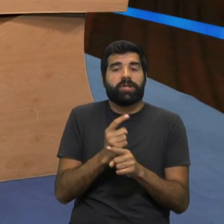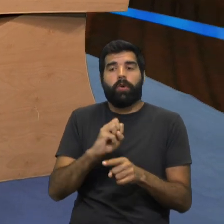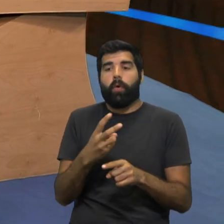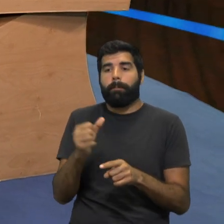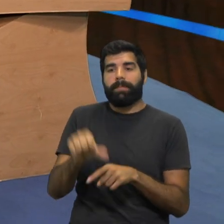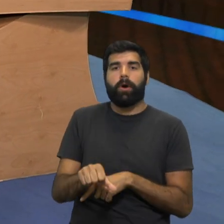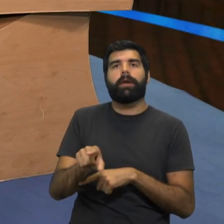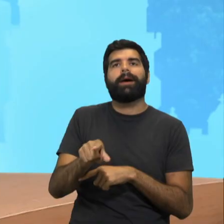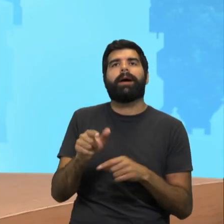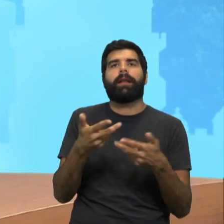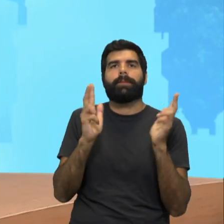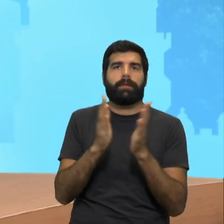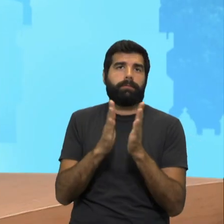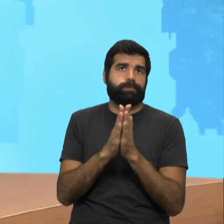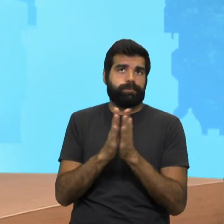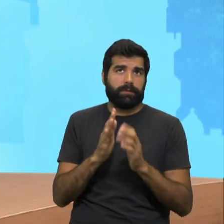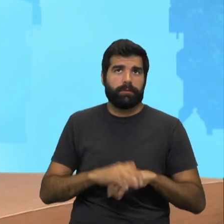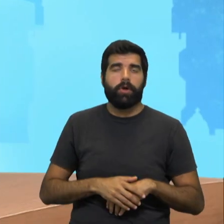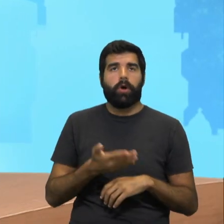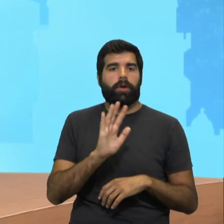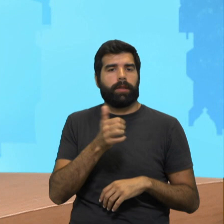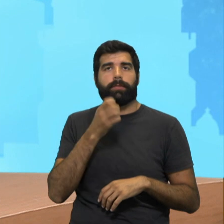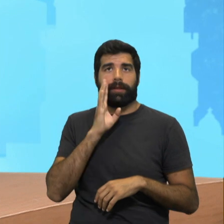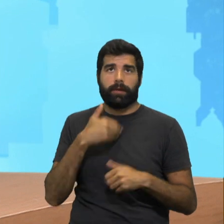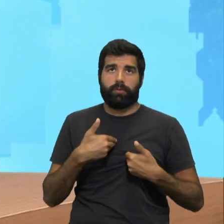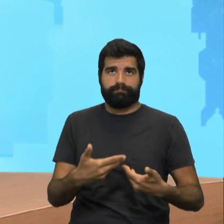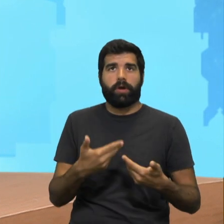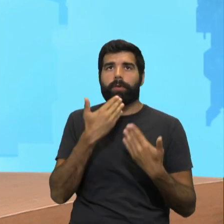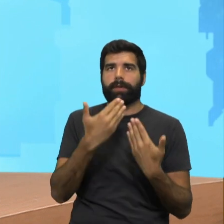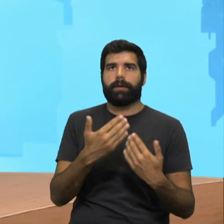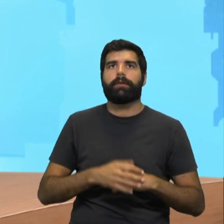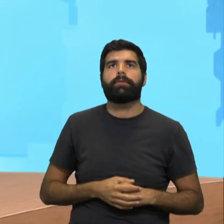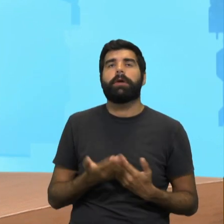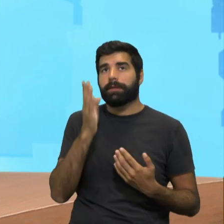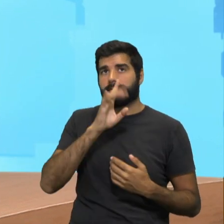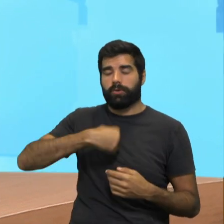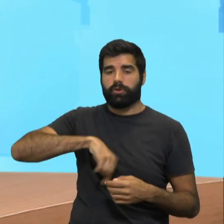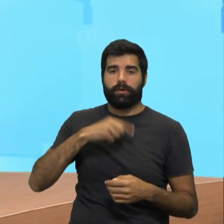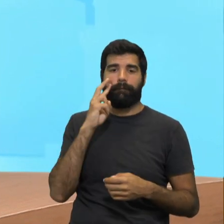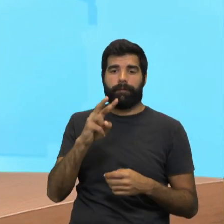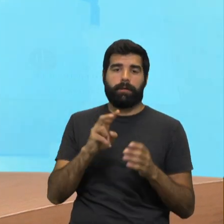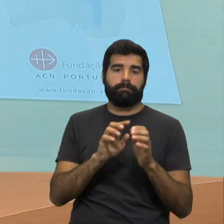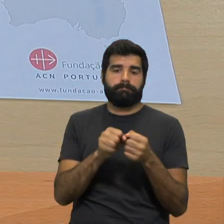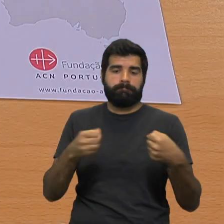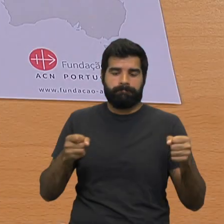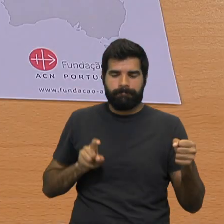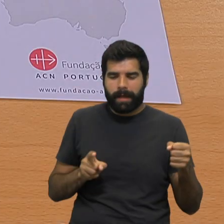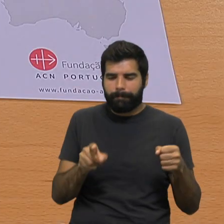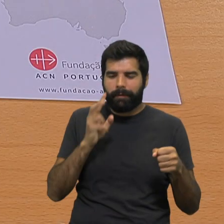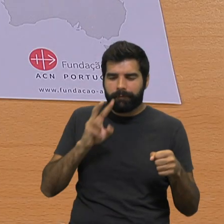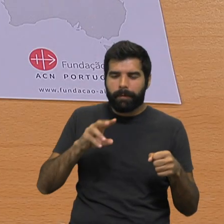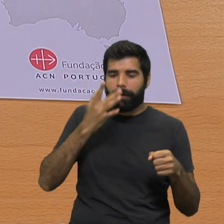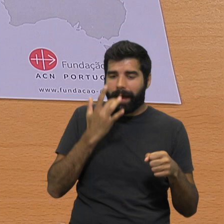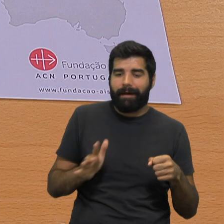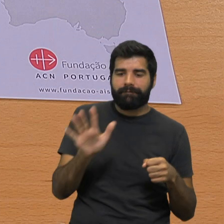liberdade religiosa? Olá, boa tarde, obrigada pelo convite para estar aqui. E de facto, se olharmos para o nosso mapa, de facto olhamos para a